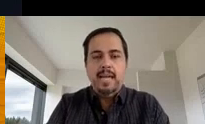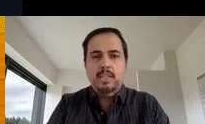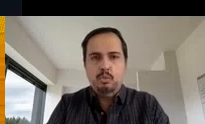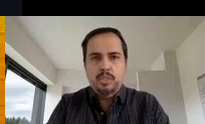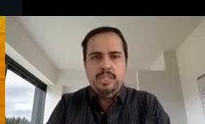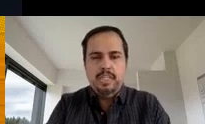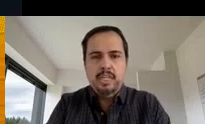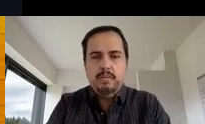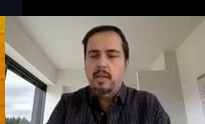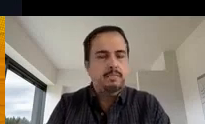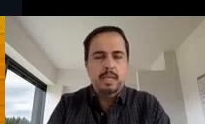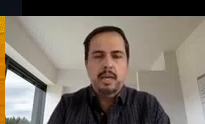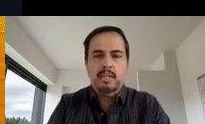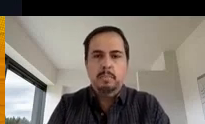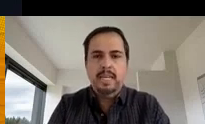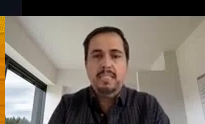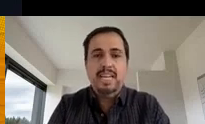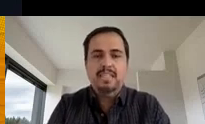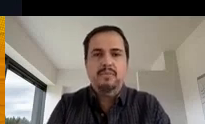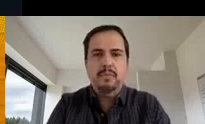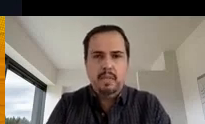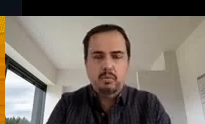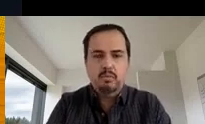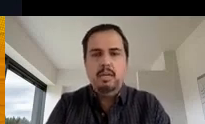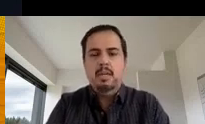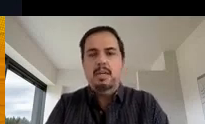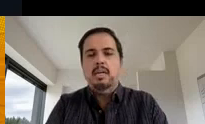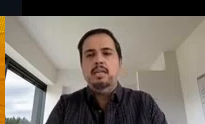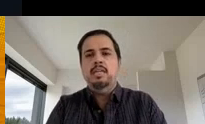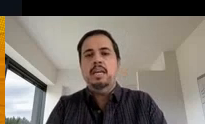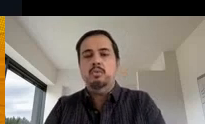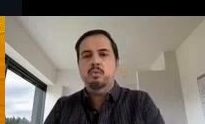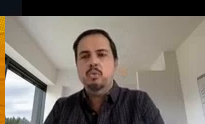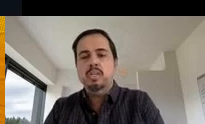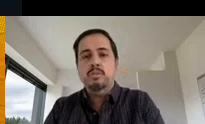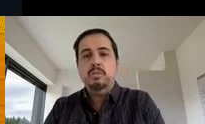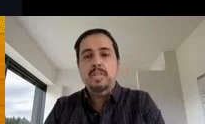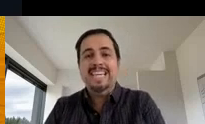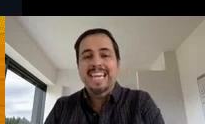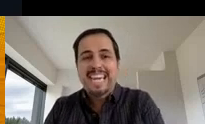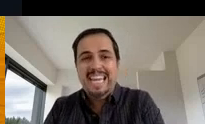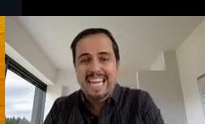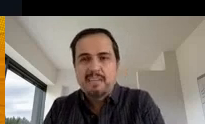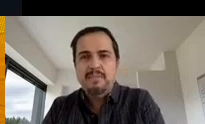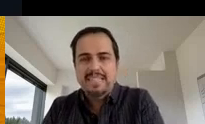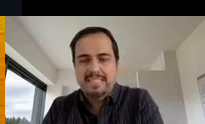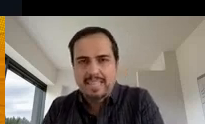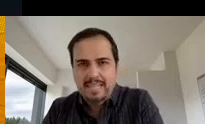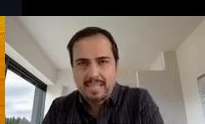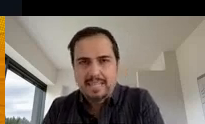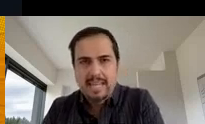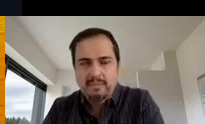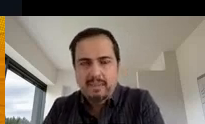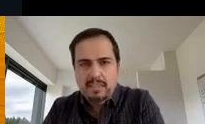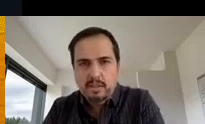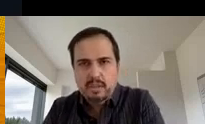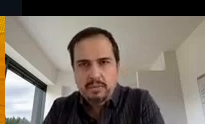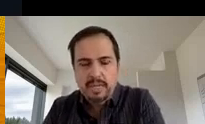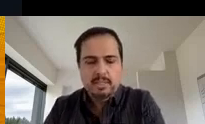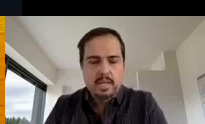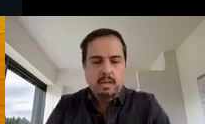fazer. É a atitude de já, é a experiência de já ter feito. E a atitude é você querer